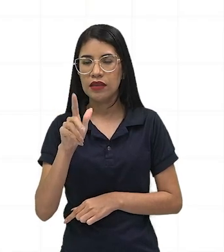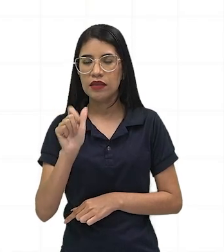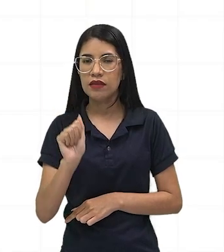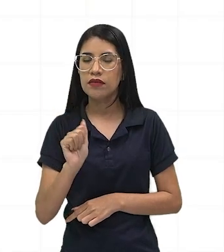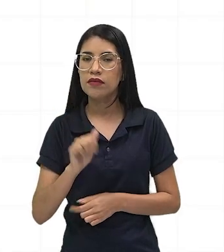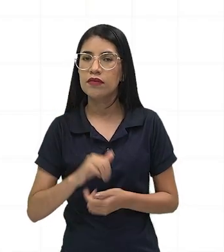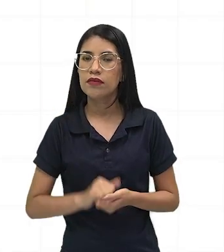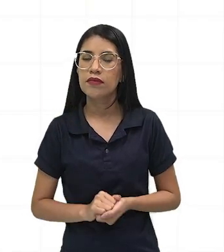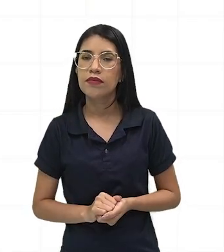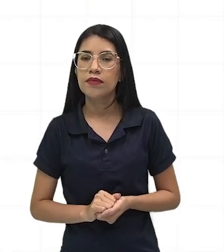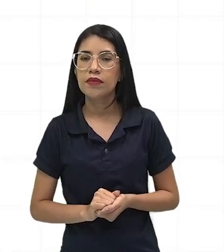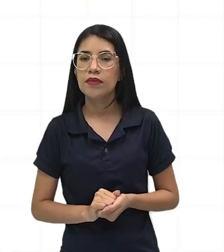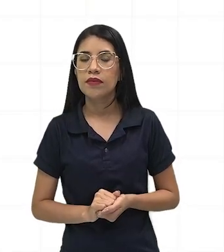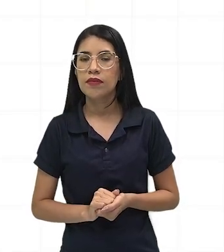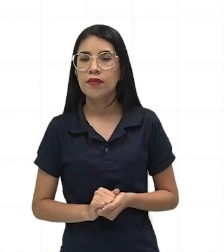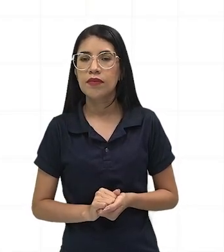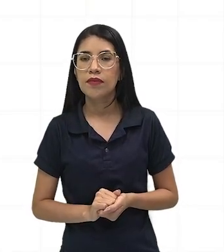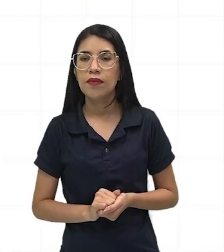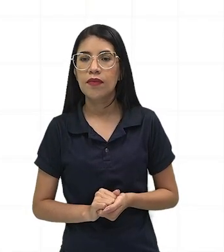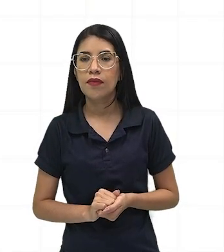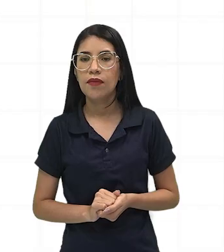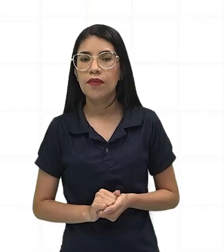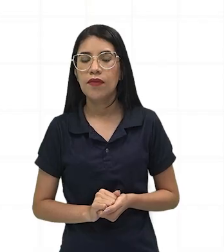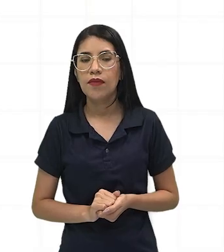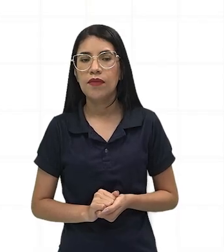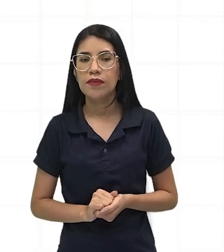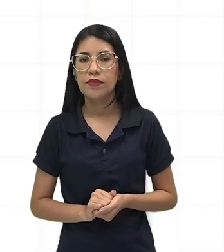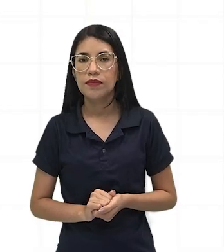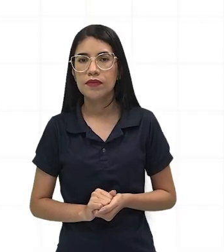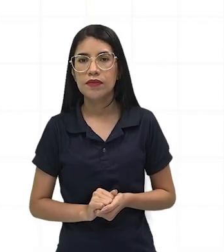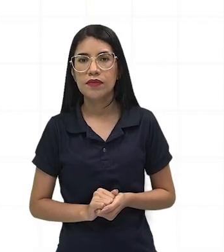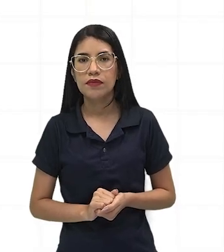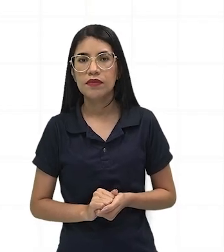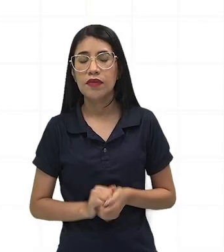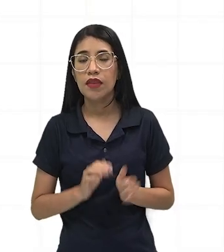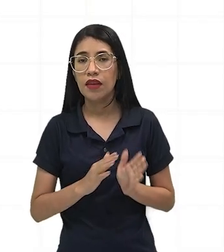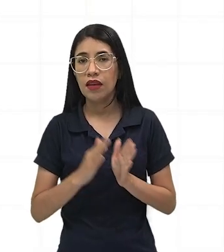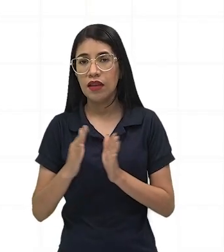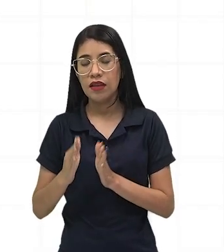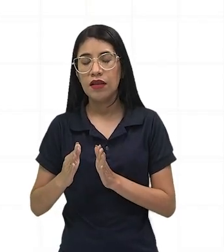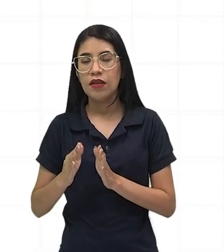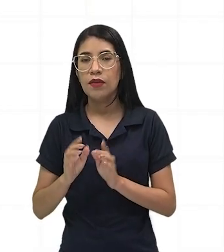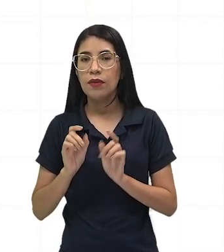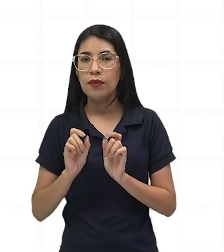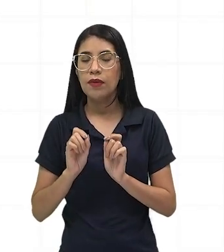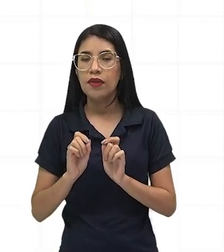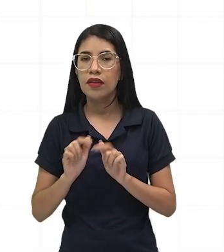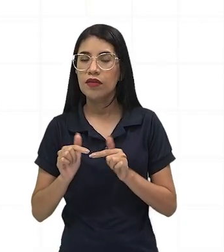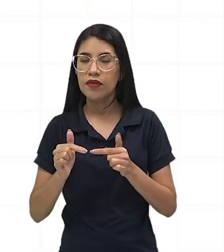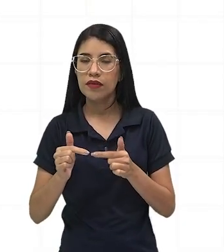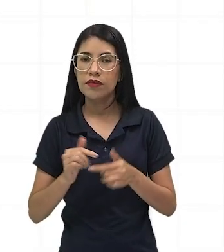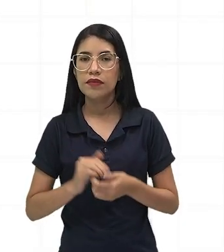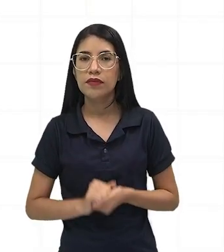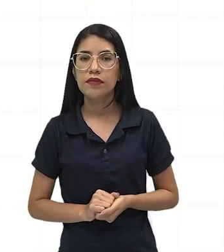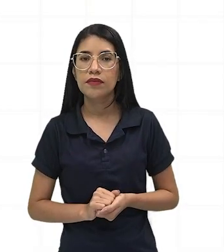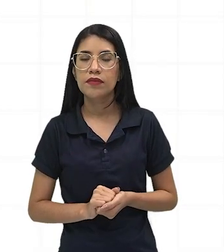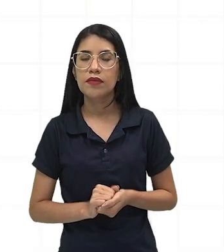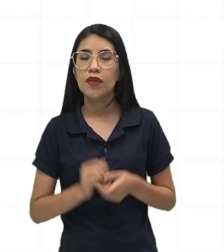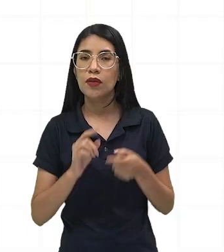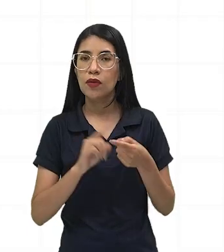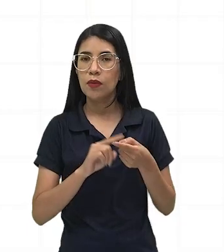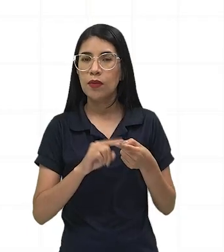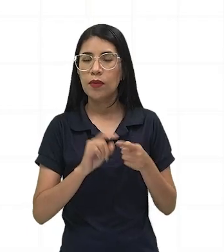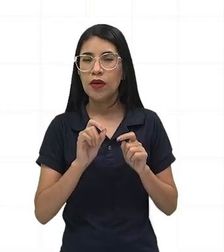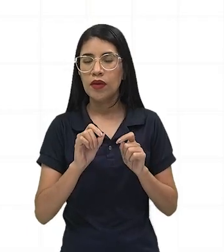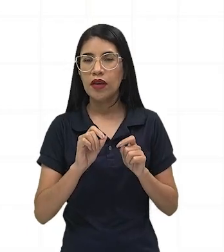aí, como mostra aqui na nossa imagem. Então, aqui o nosso primeiro passo. Nosso próximo passo, O primeiro, na verdade, foi